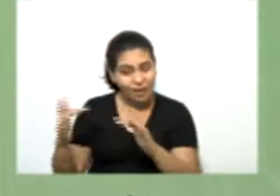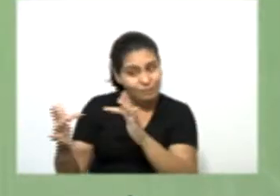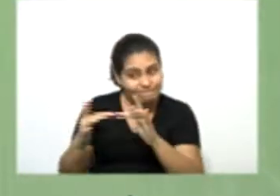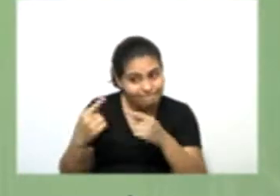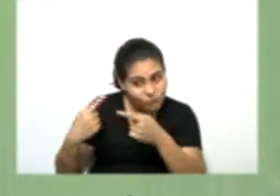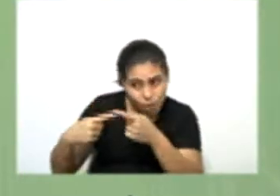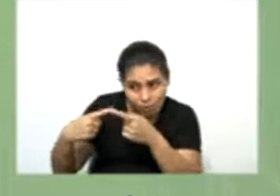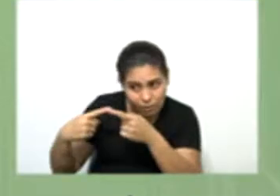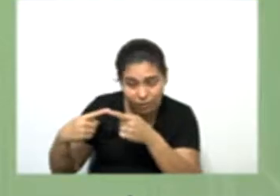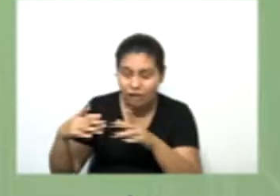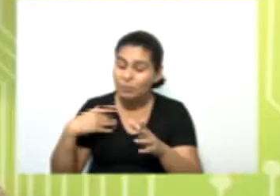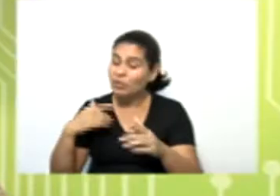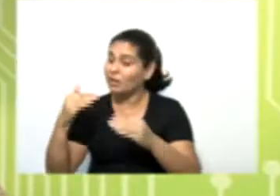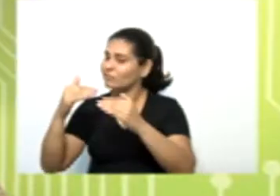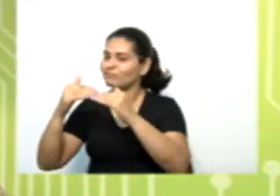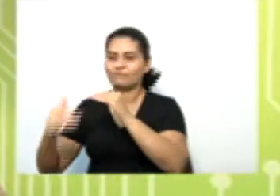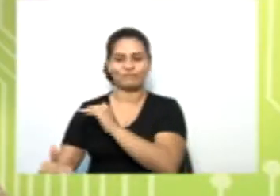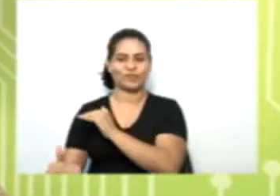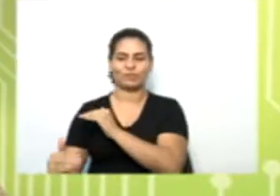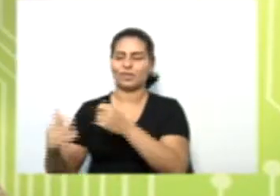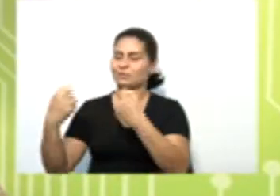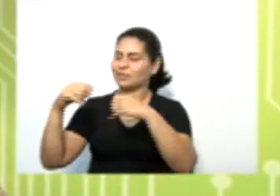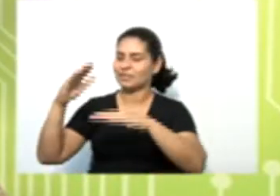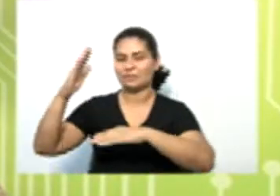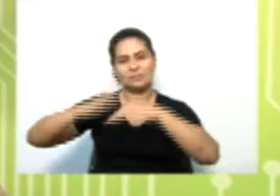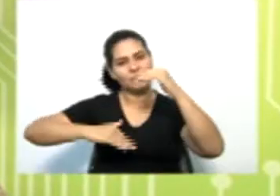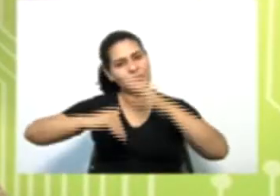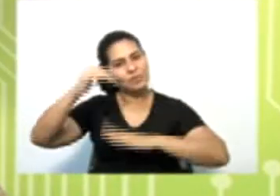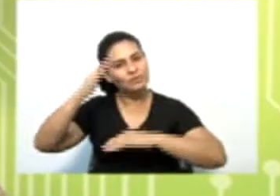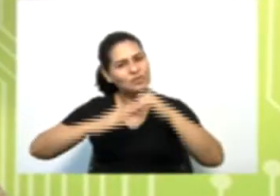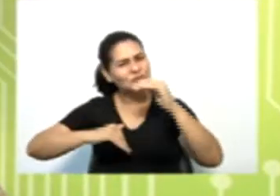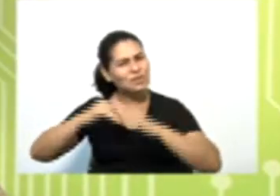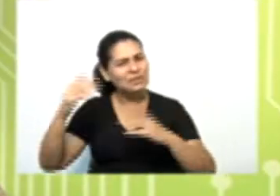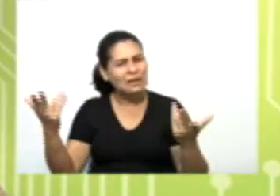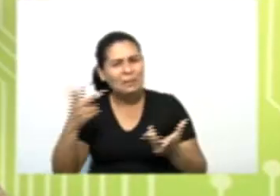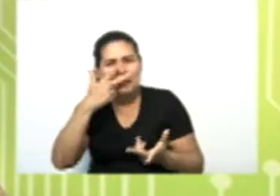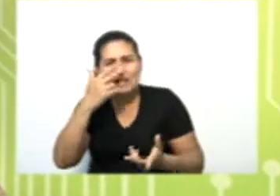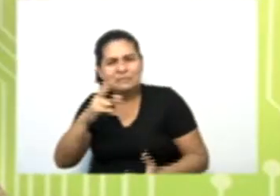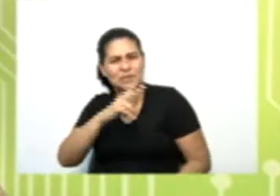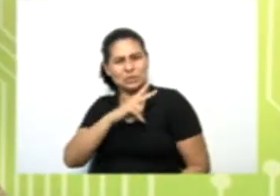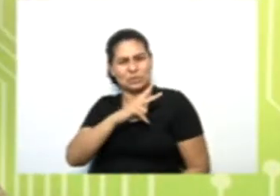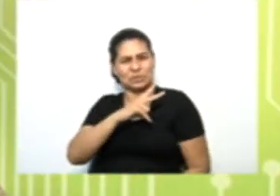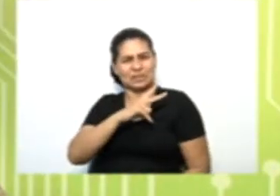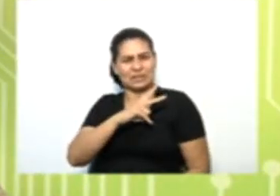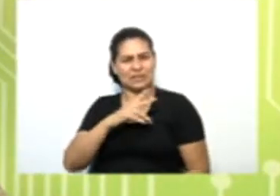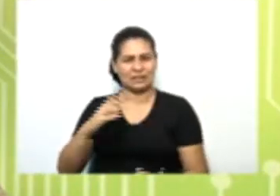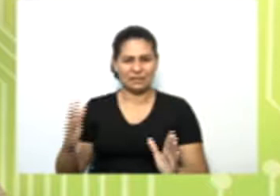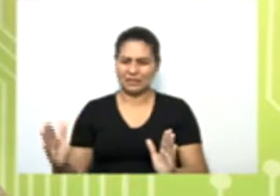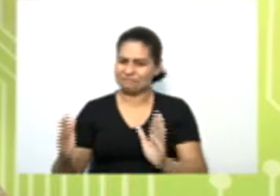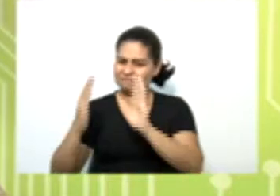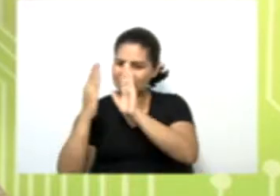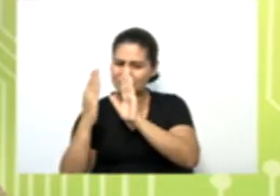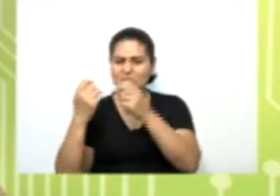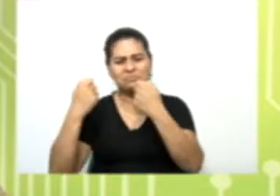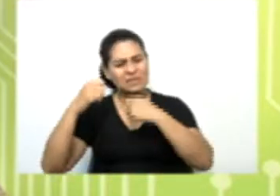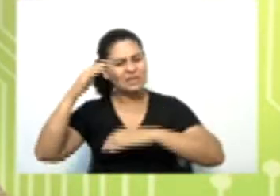numa negociação. Não dá para você trazer um conflito pessoal para uma negociação. Você precisa realmente